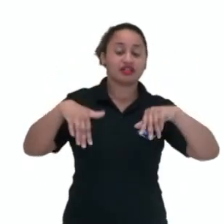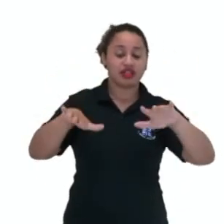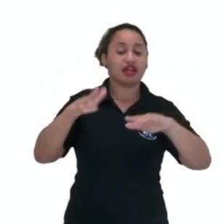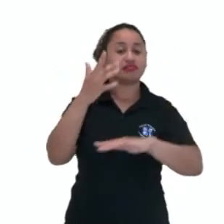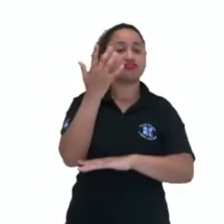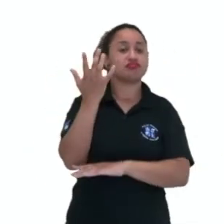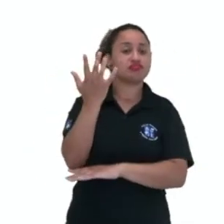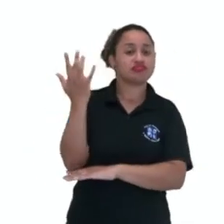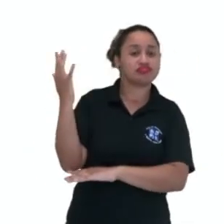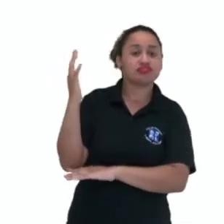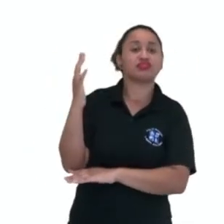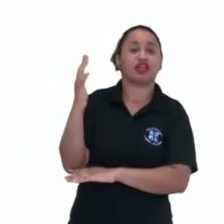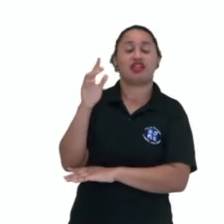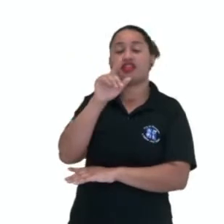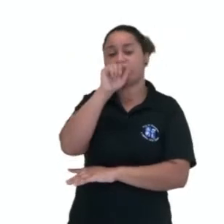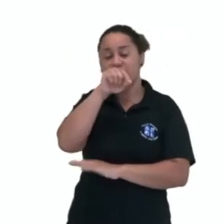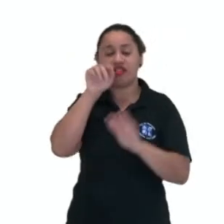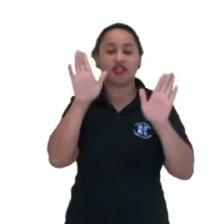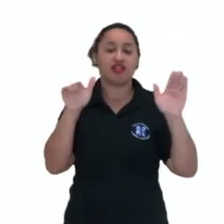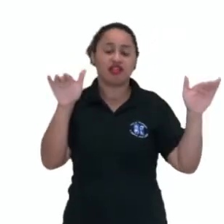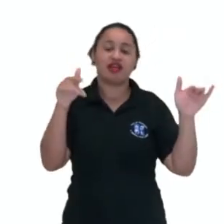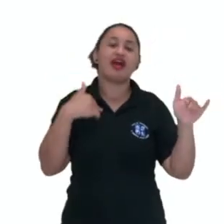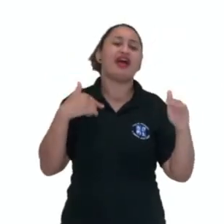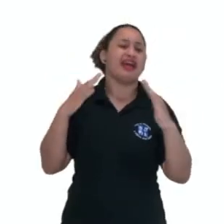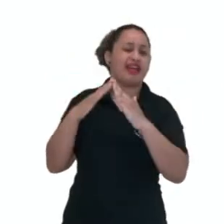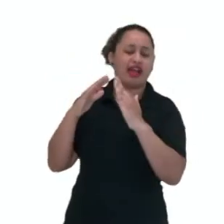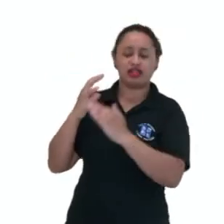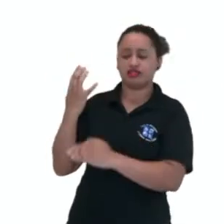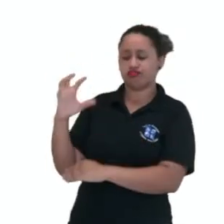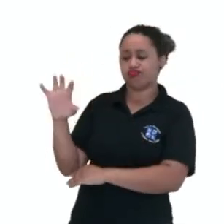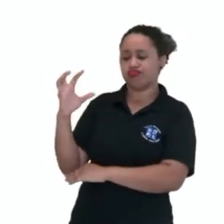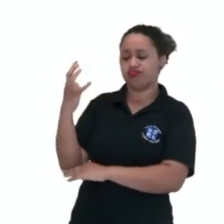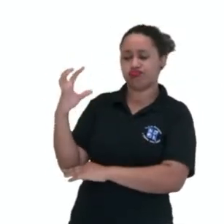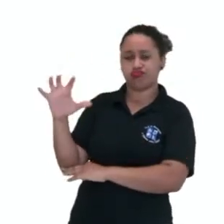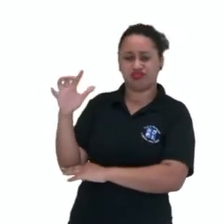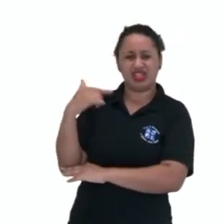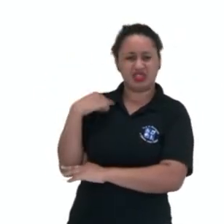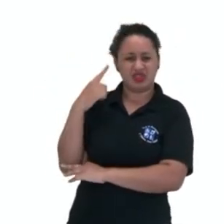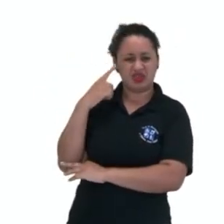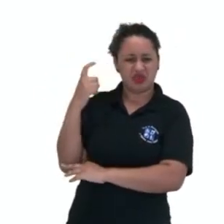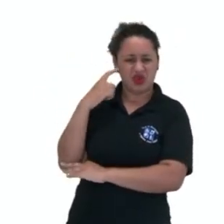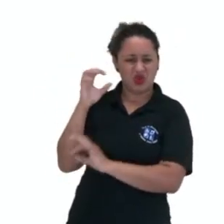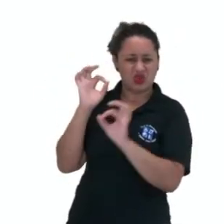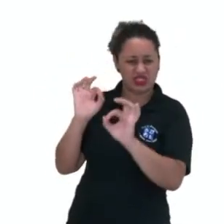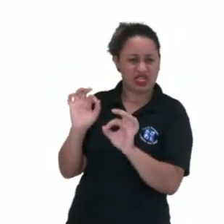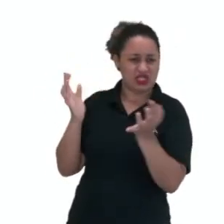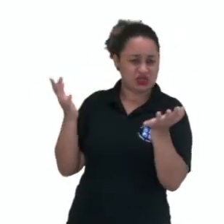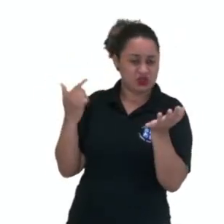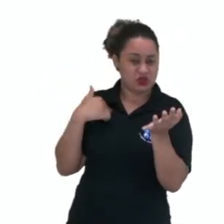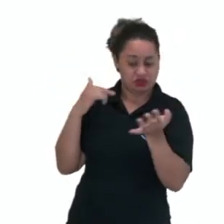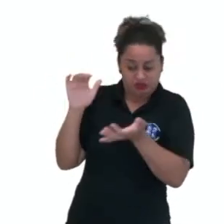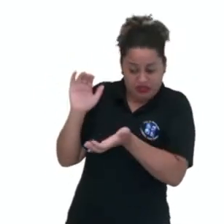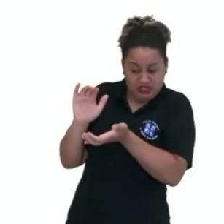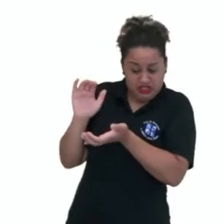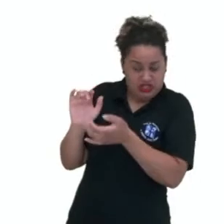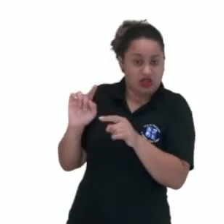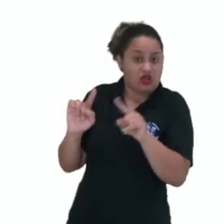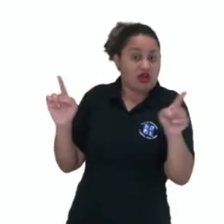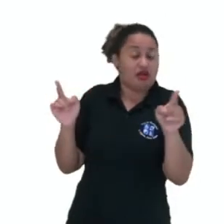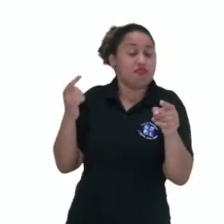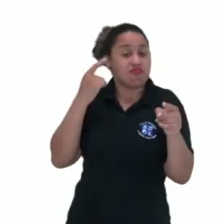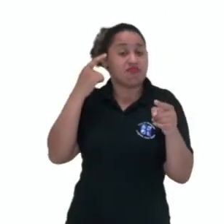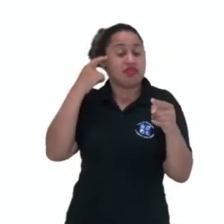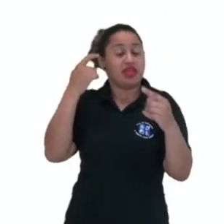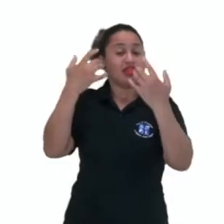aves. Quando a gente liga um ventilador na nossa casa, às vezes o ventilador é super barulhento, né? Imagine que ele é pequeno. Agora